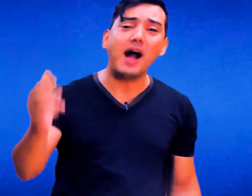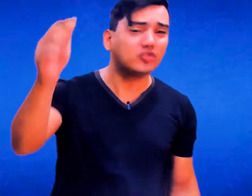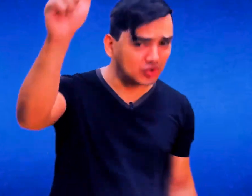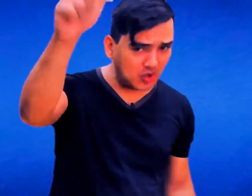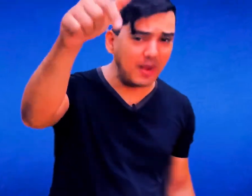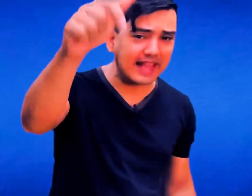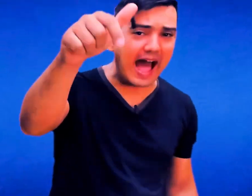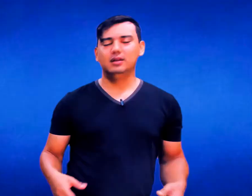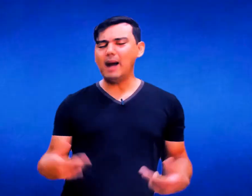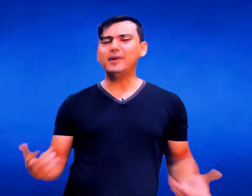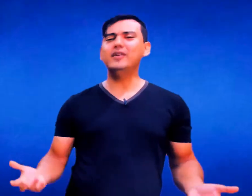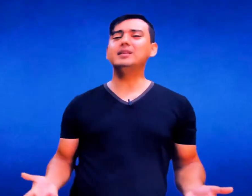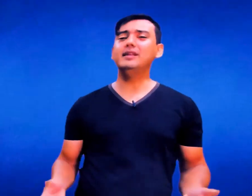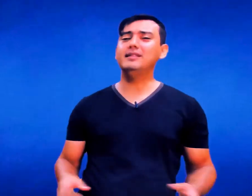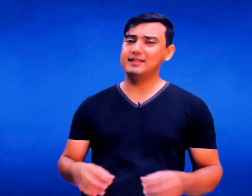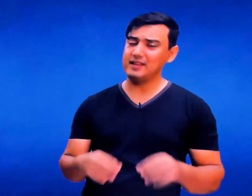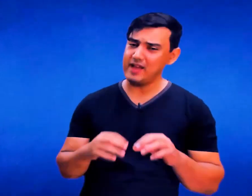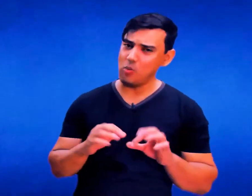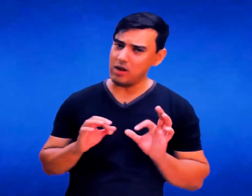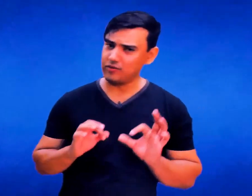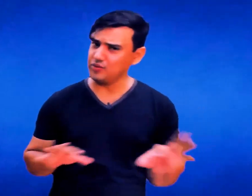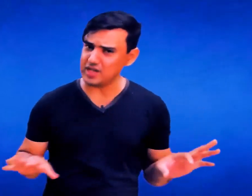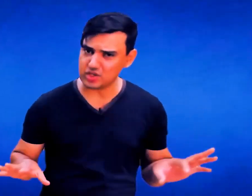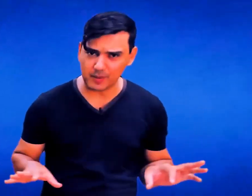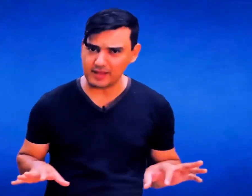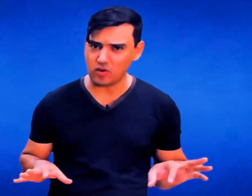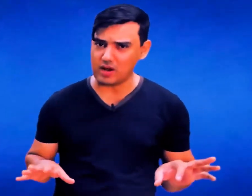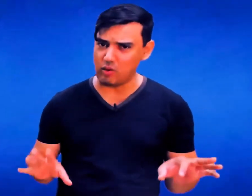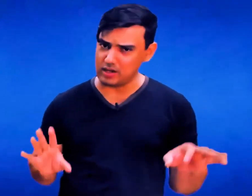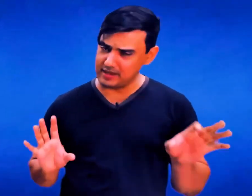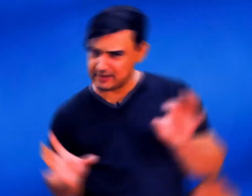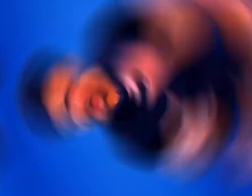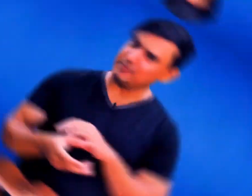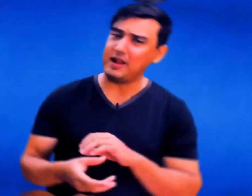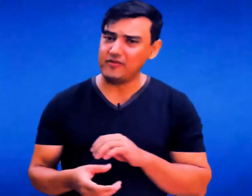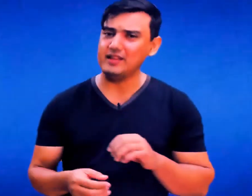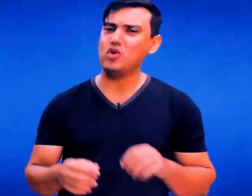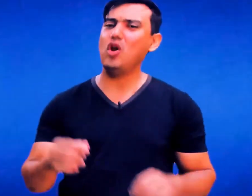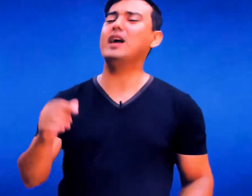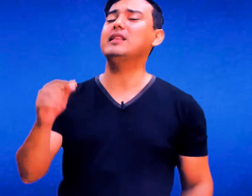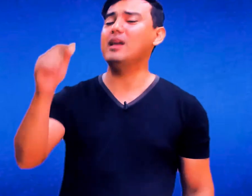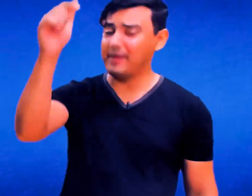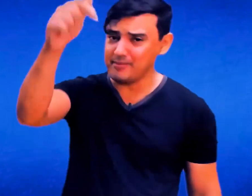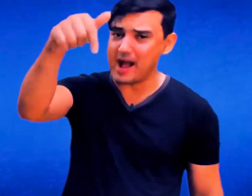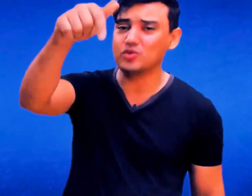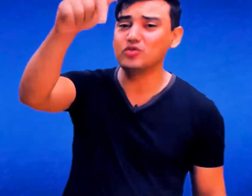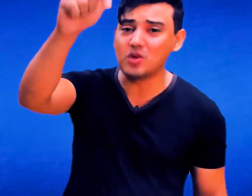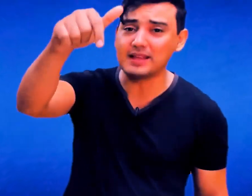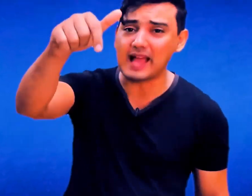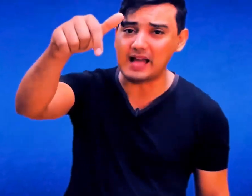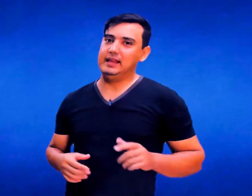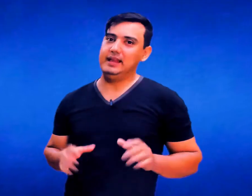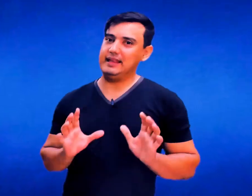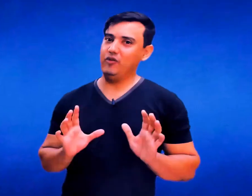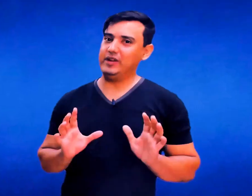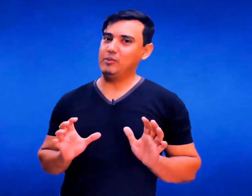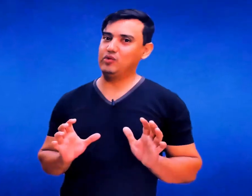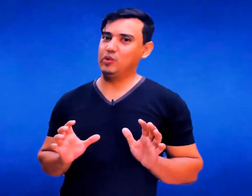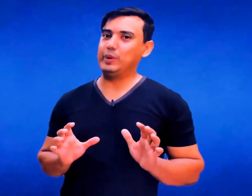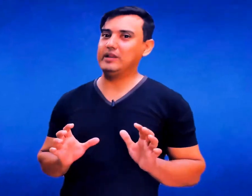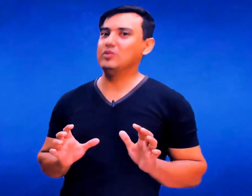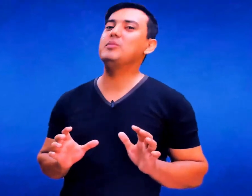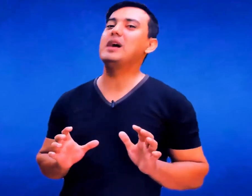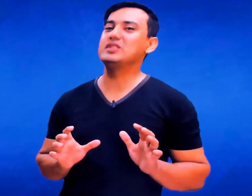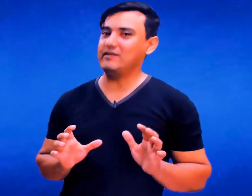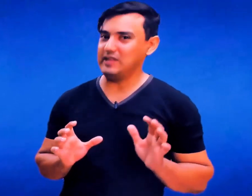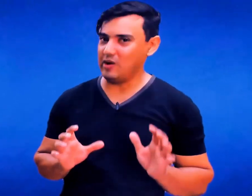Coloca aqui embaixo nos comentários. E aproveita também, se tiver alguma sugestão pra gente colocar o clipe de trás pra frente, coloca aqui também embaixo nos comentários. Ei, isso aí eu fiquei